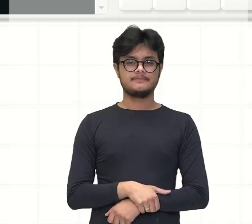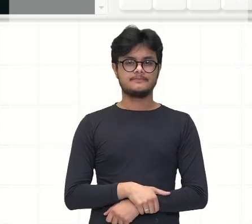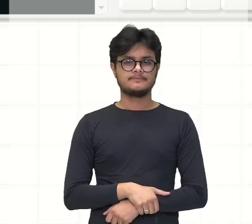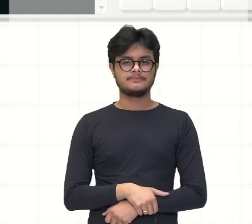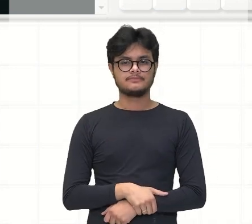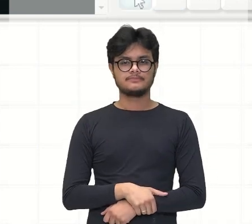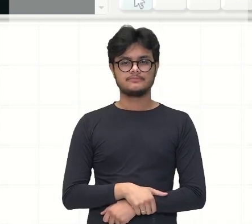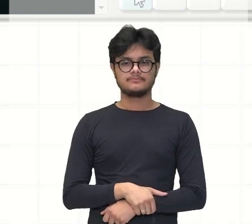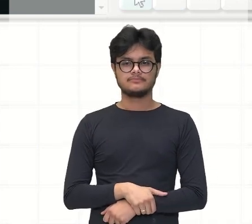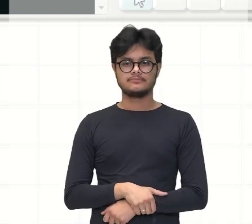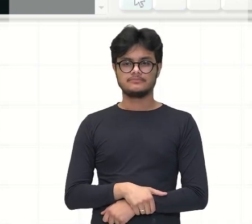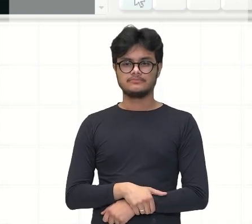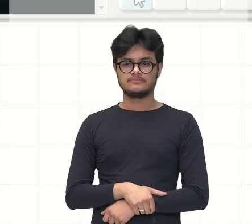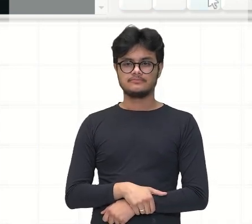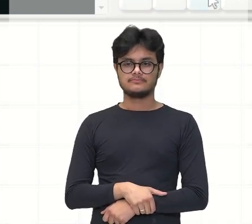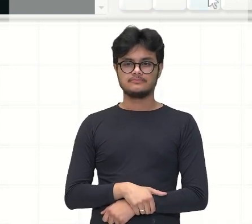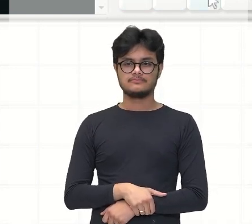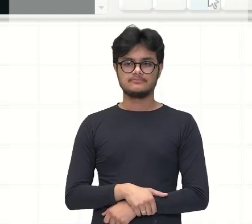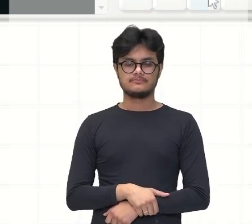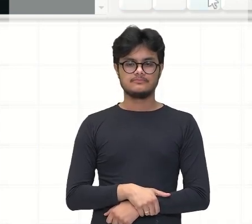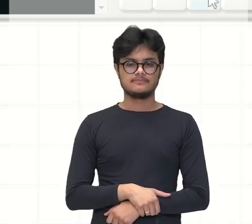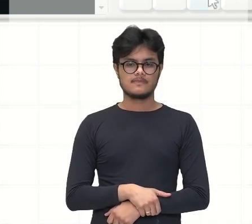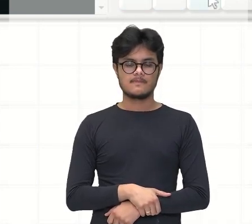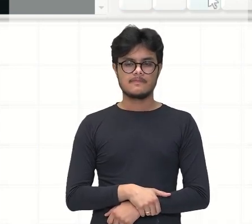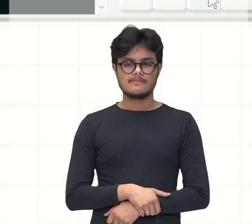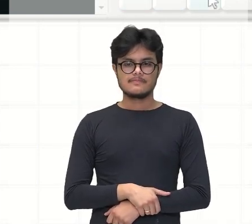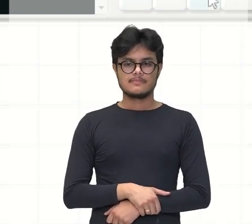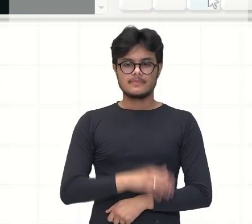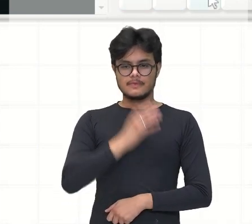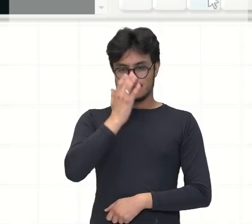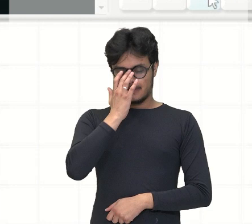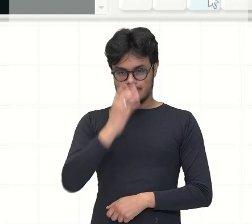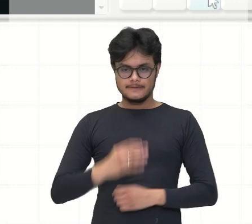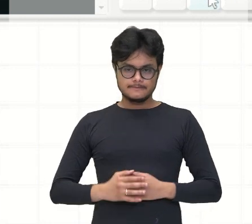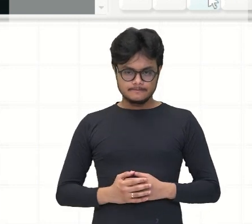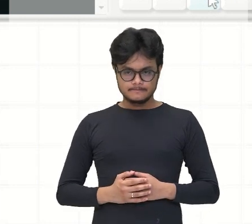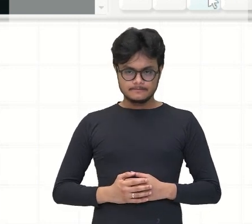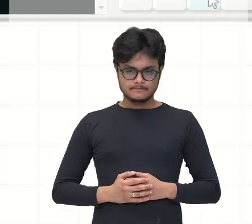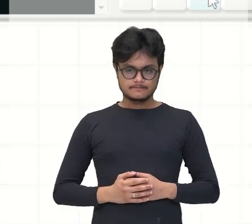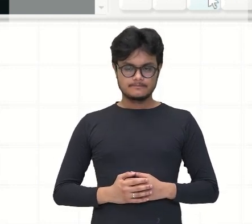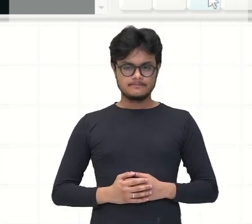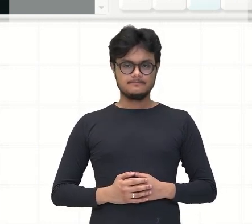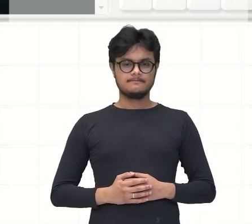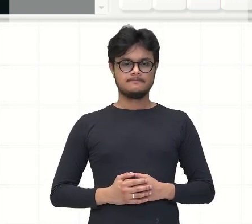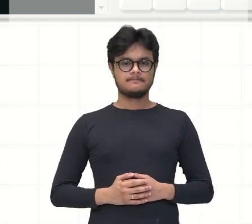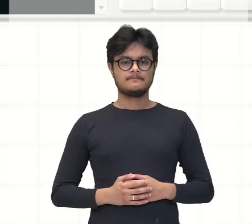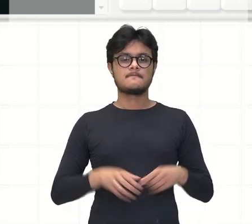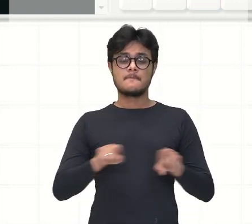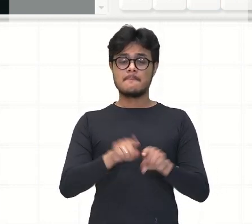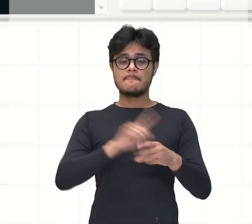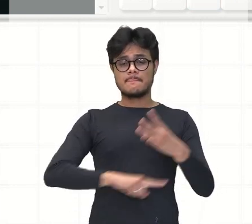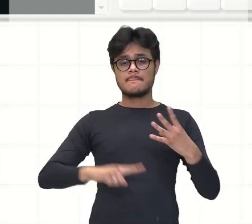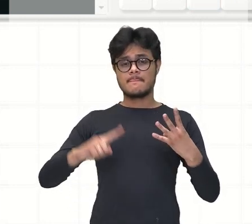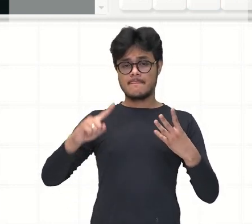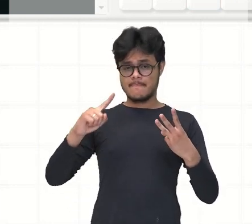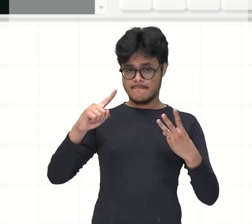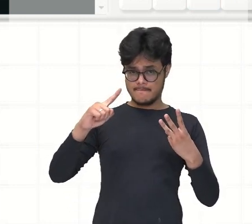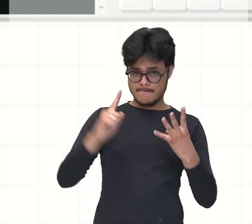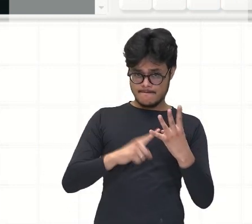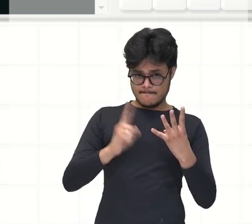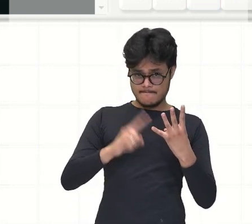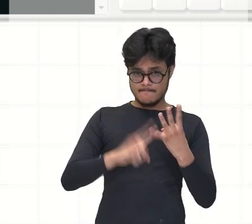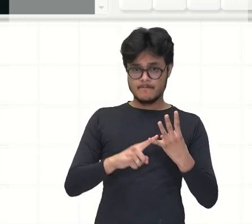0,4 vezes 100, que é igual a 40%. E, da mesma forma, o